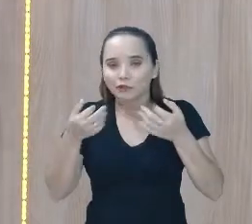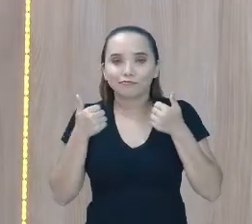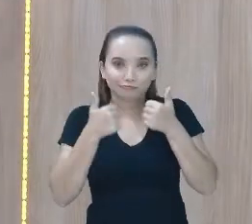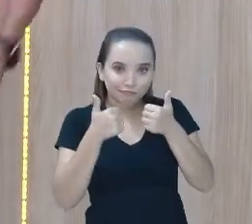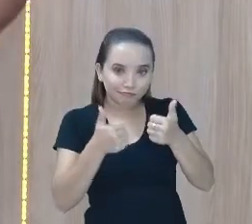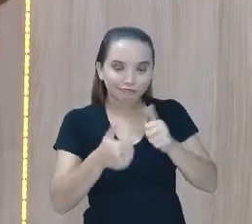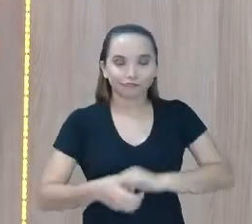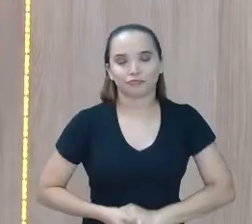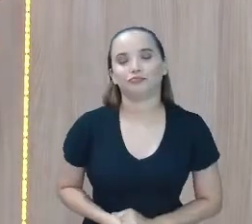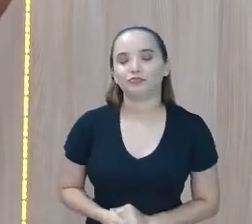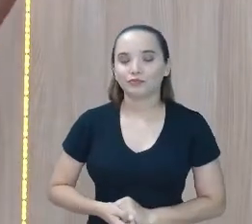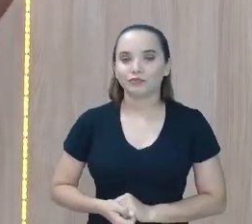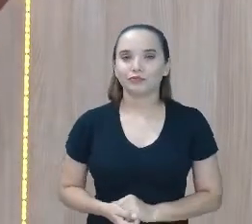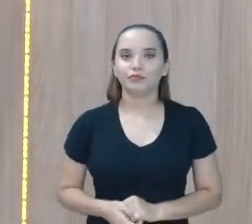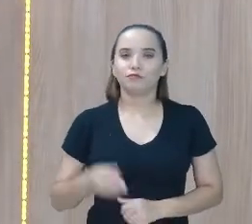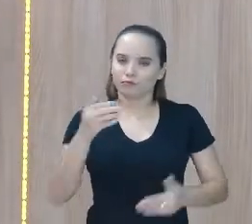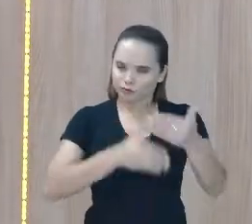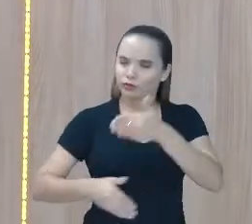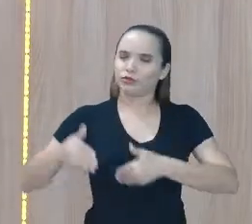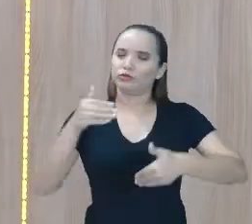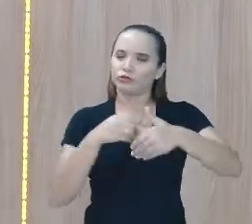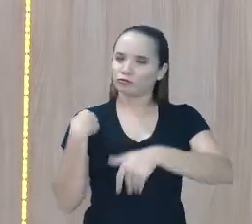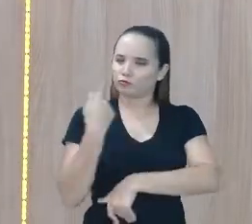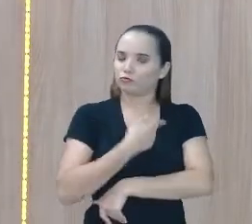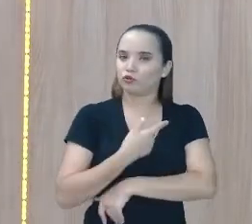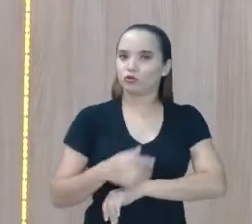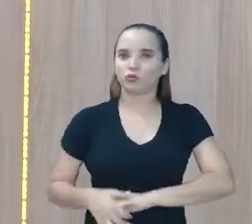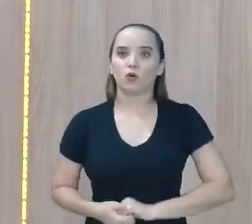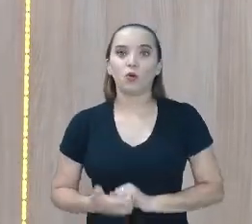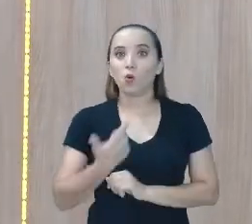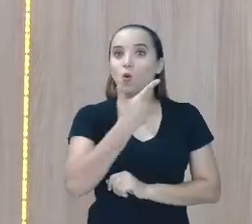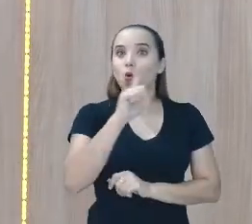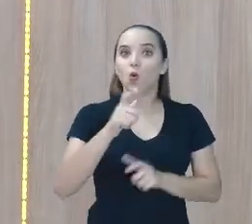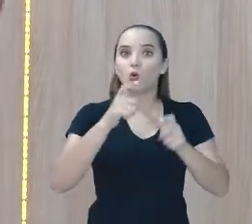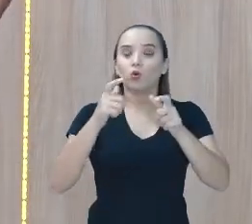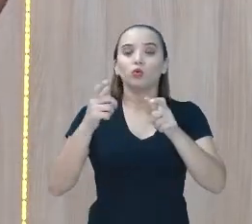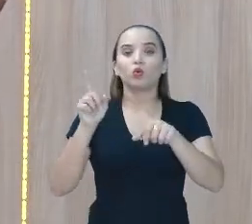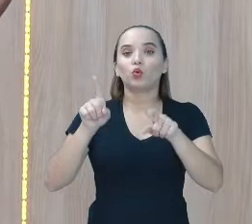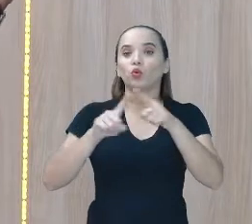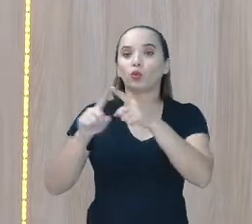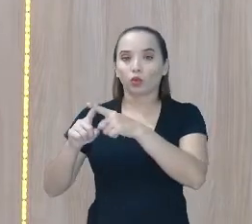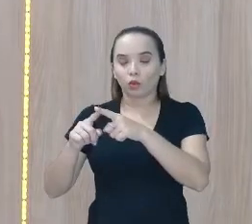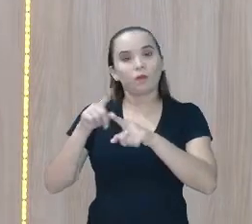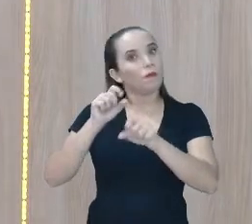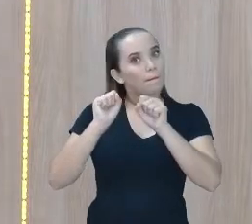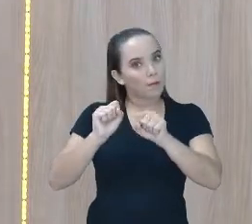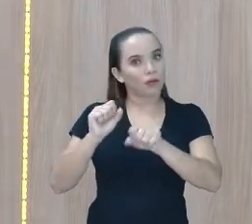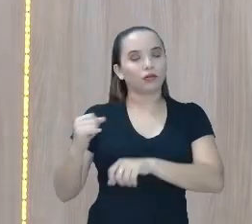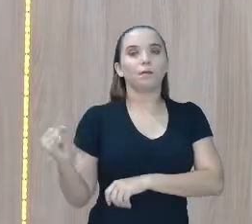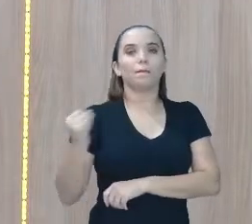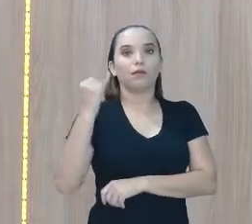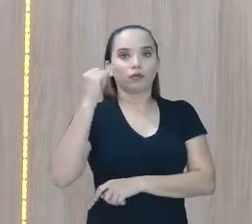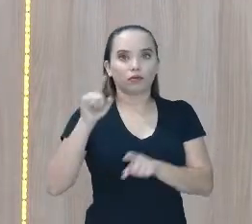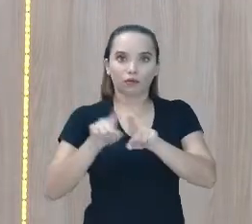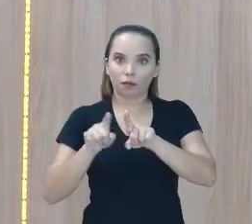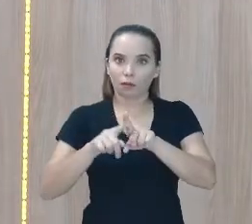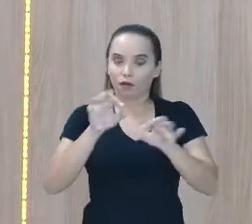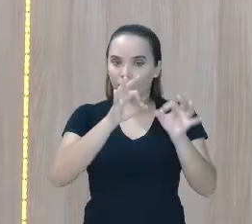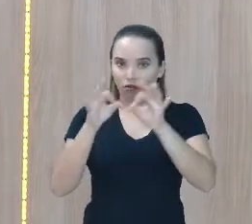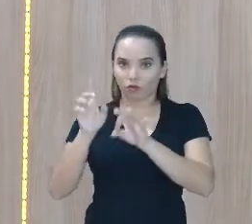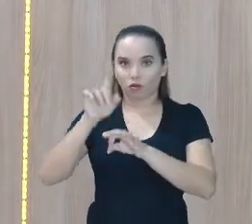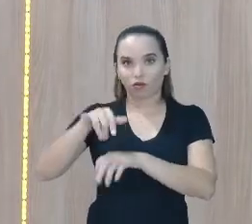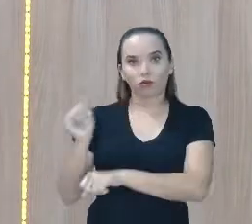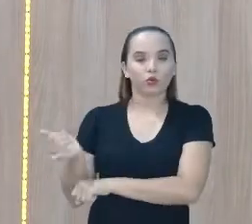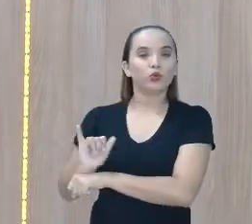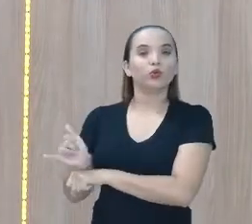aí no chat, comentando tudo, tá bom? Outro canal importante que a gente tem é o nosso canal do YouTube. Todas as